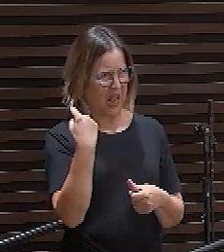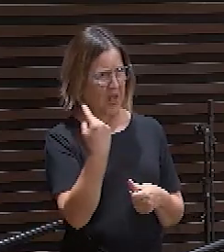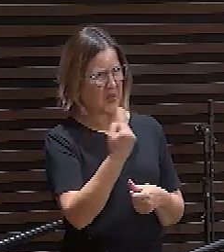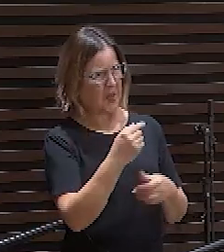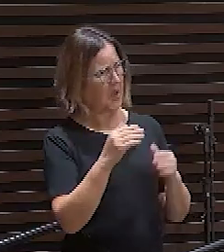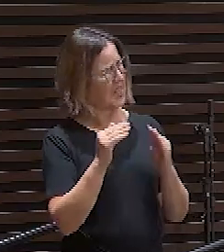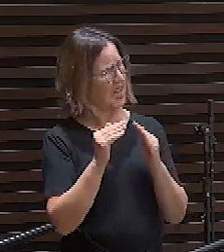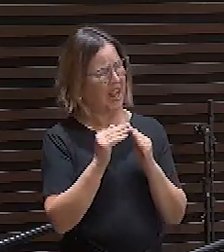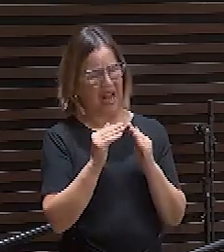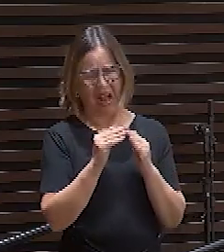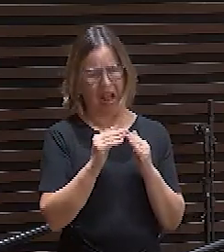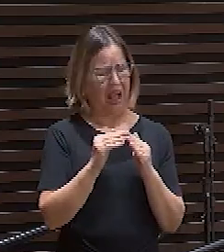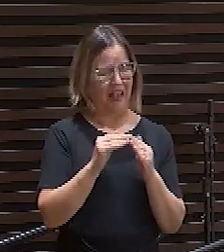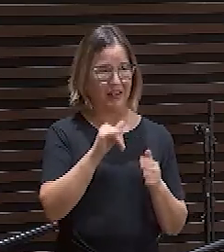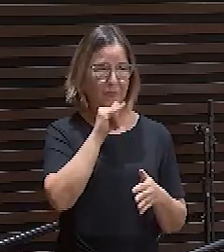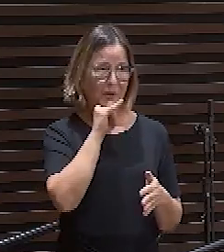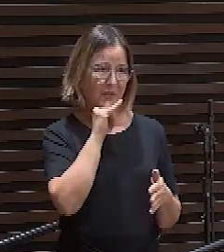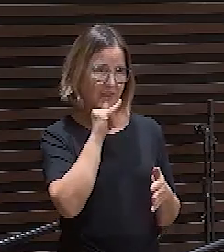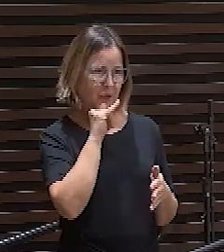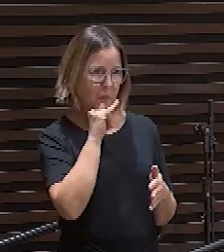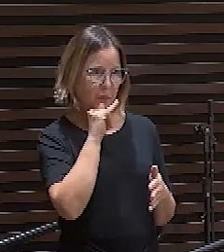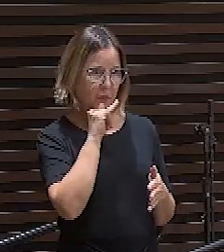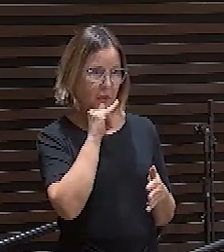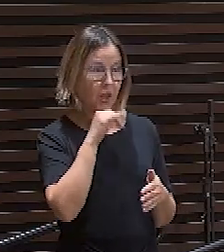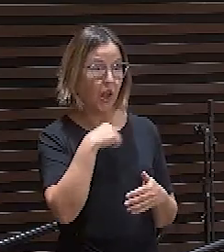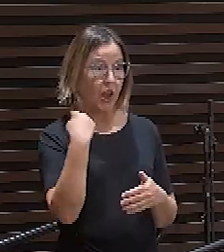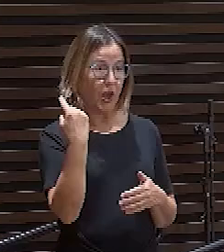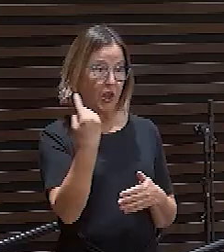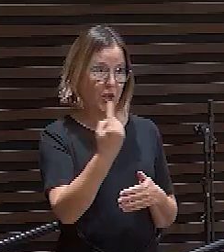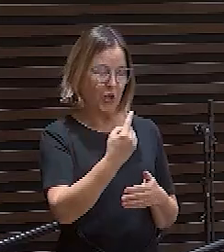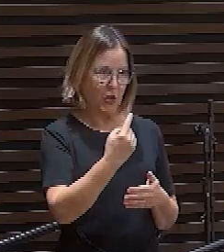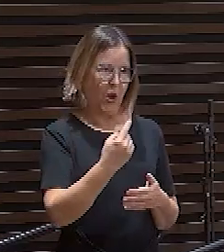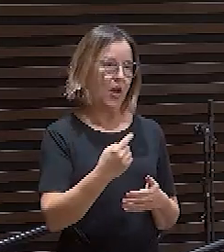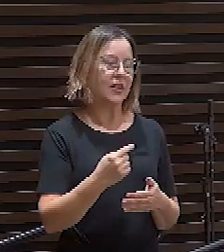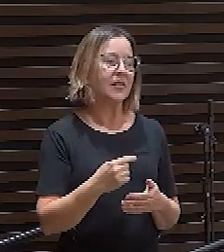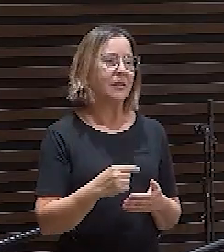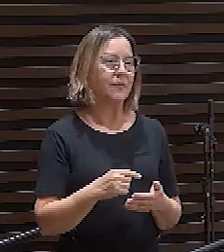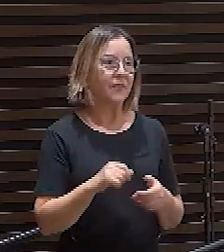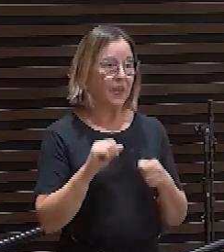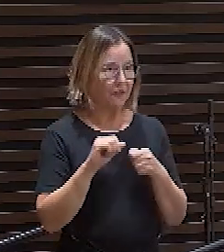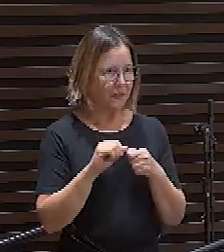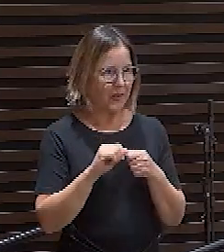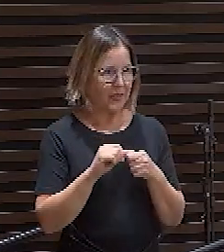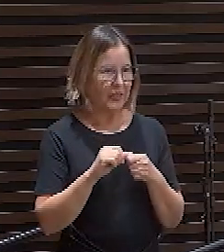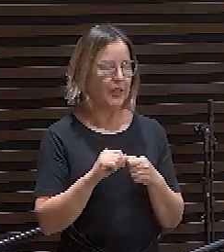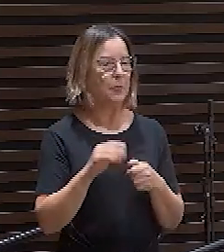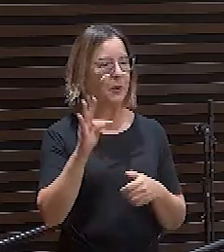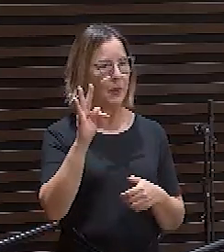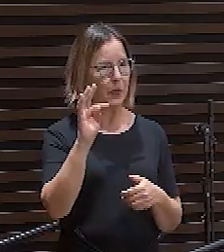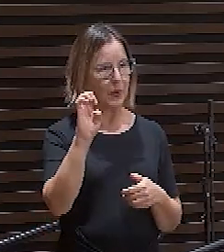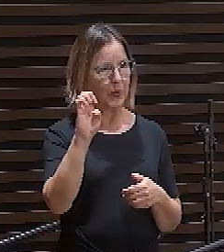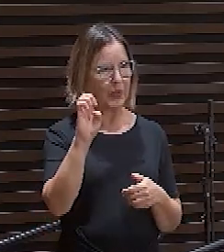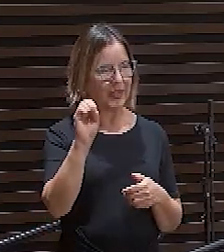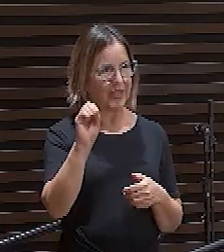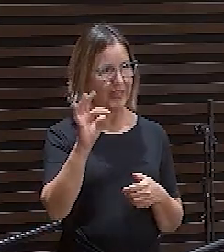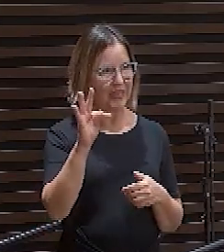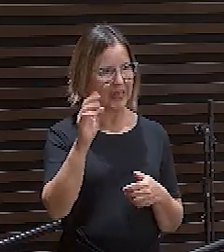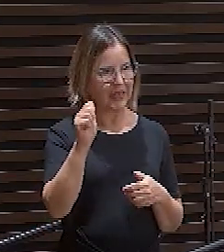nos acolheu, que não nos amou, nada disso. Mas a verdadeira herança não está nos